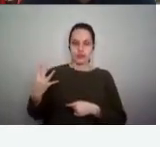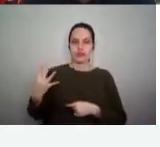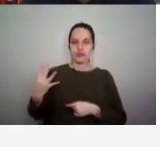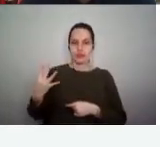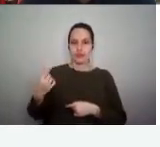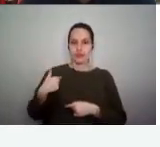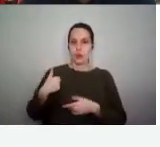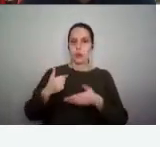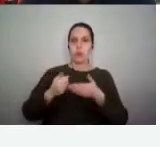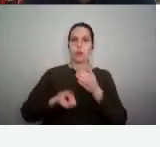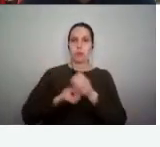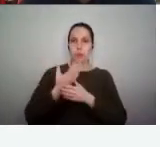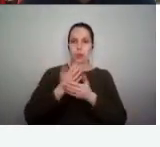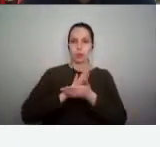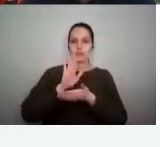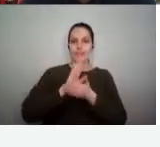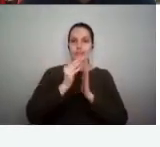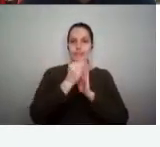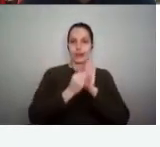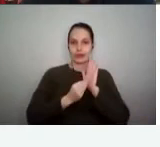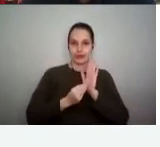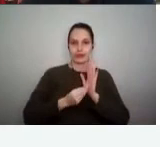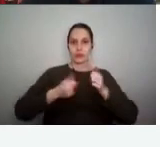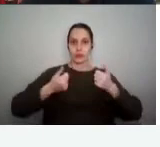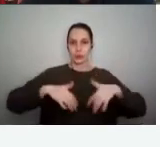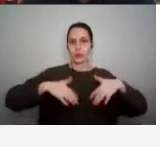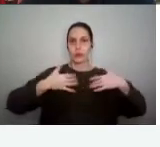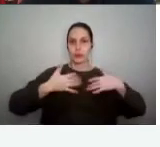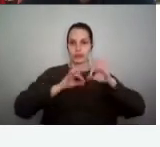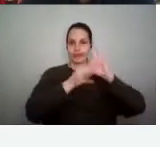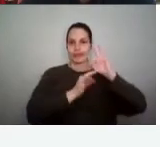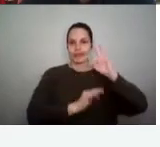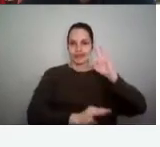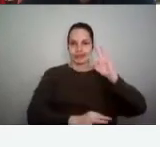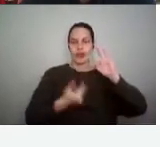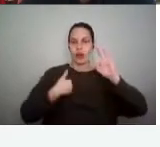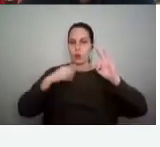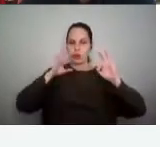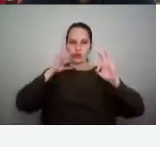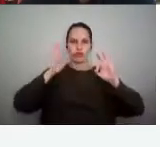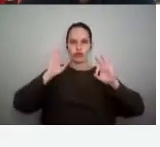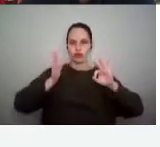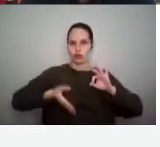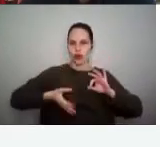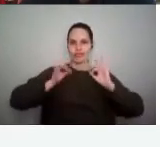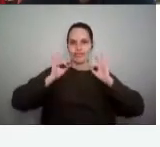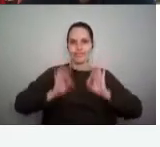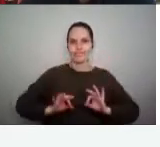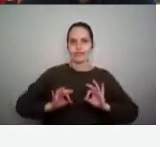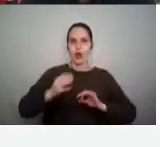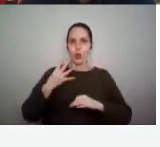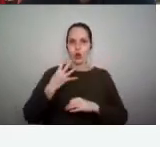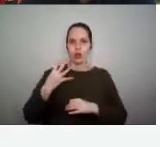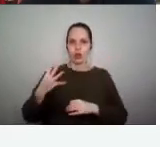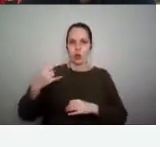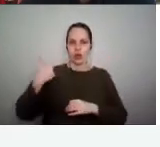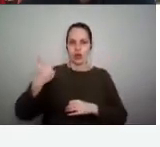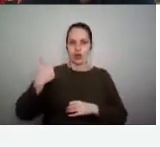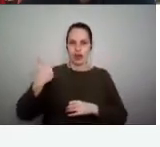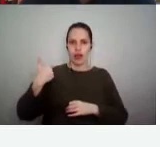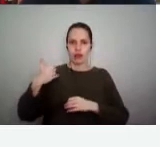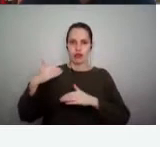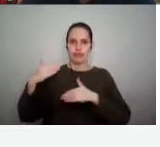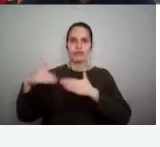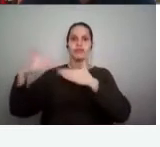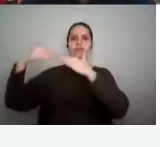de conteúdo muito grande. E eu já decidi que dos meus 44 para cima, eu vou já estou organizando